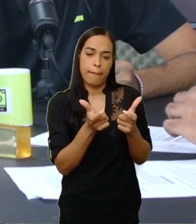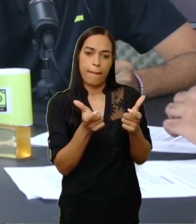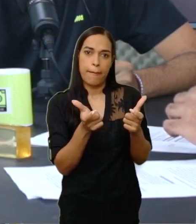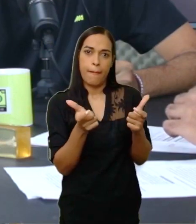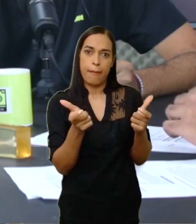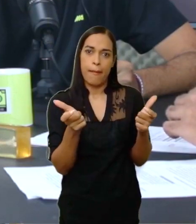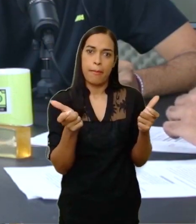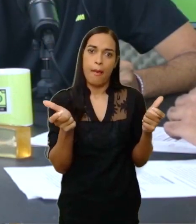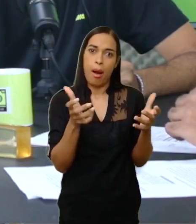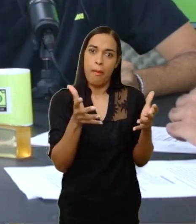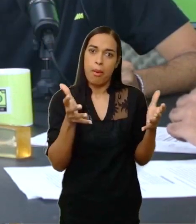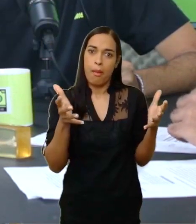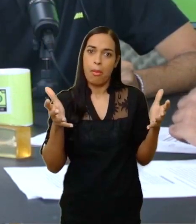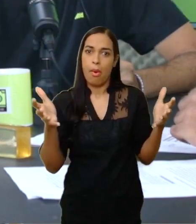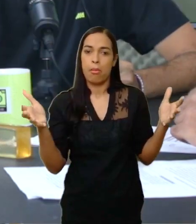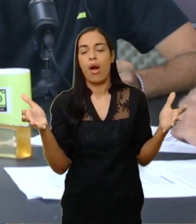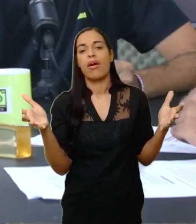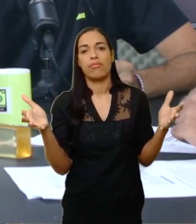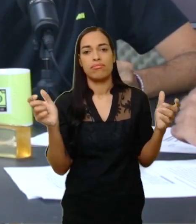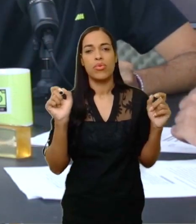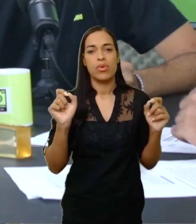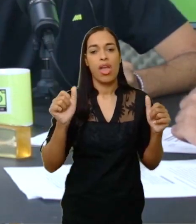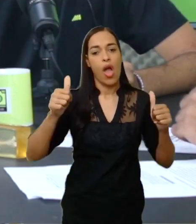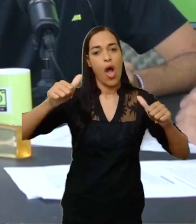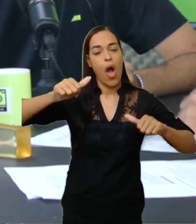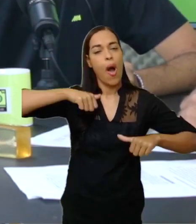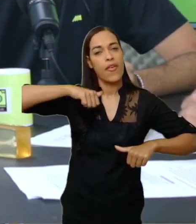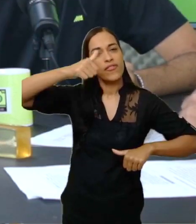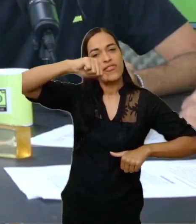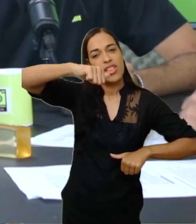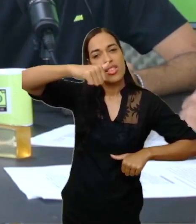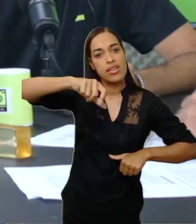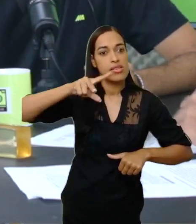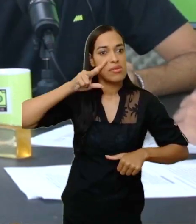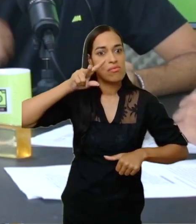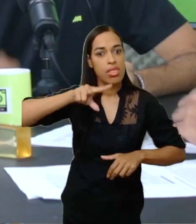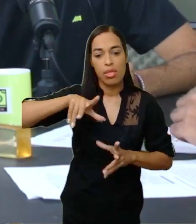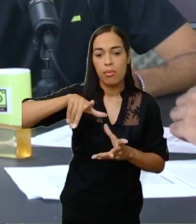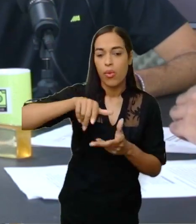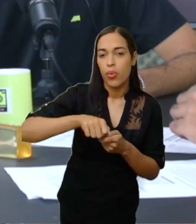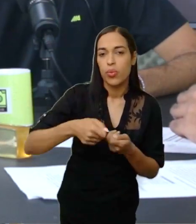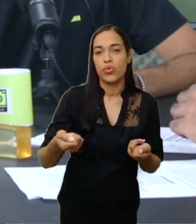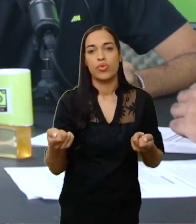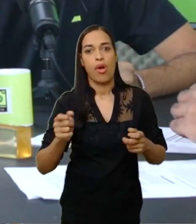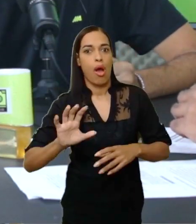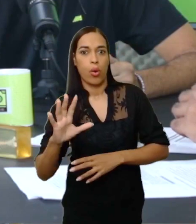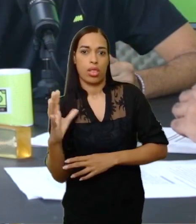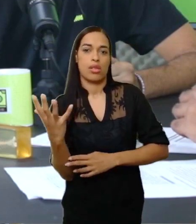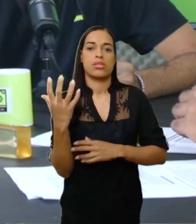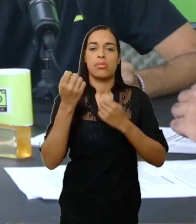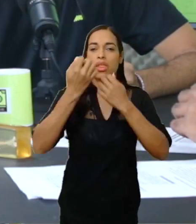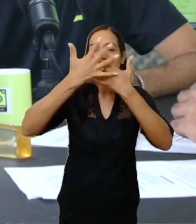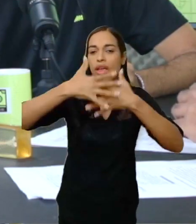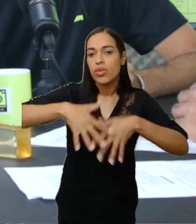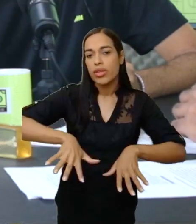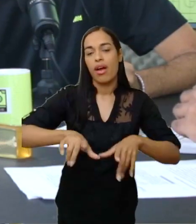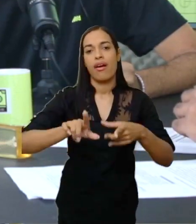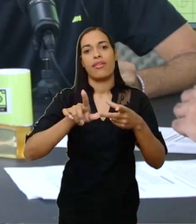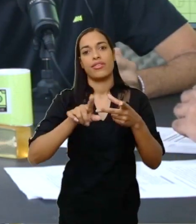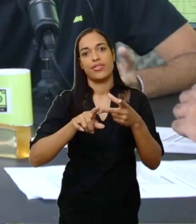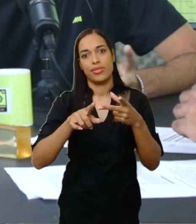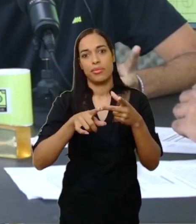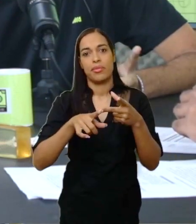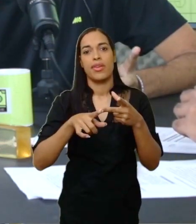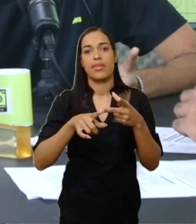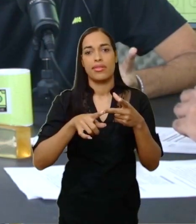relação à observação do mundo, à Sim, observação de fenômenos naturais, né, em relação até crescimento